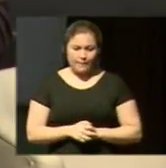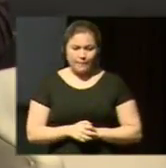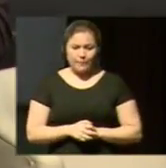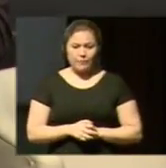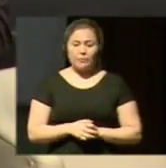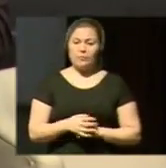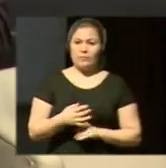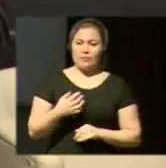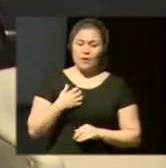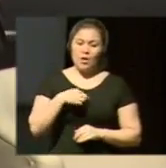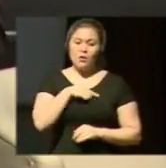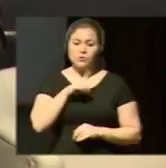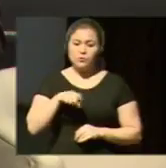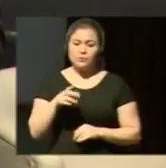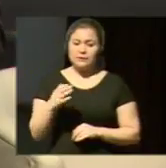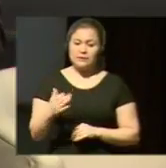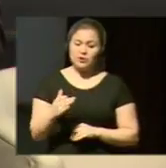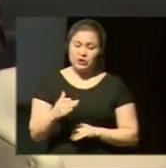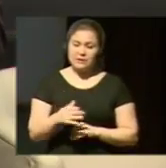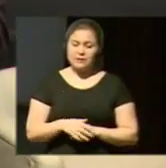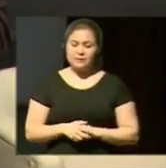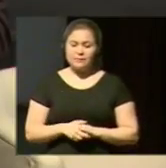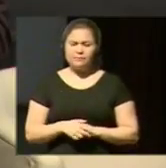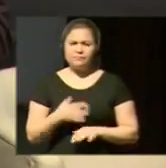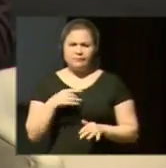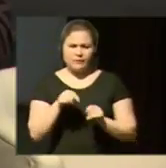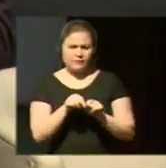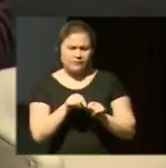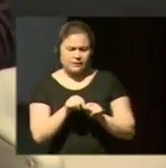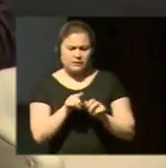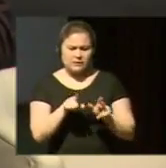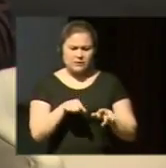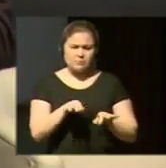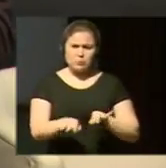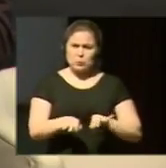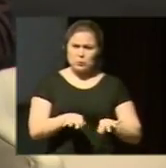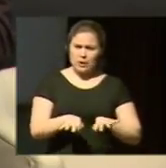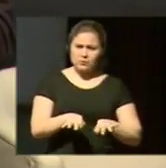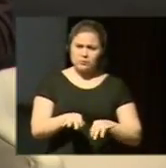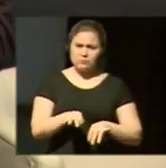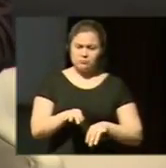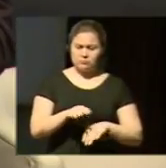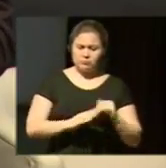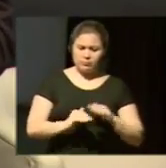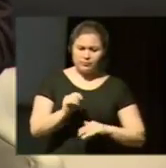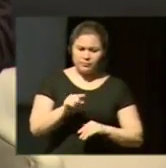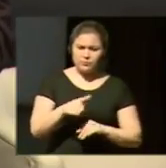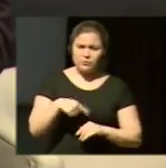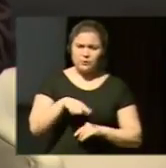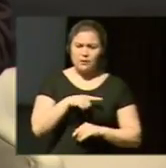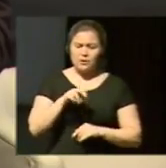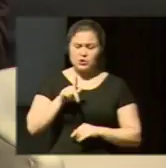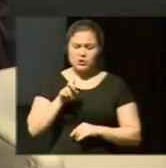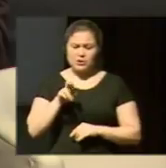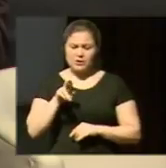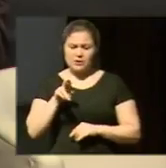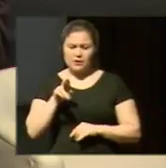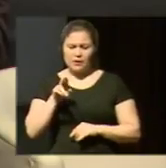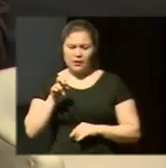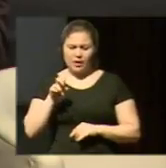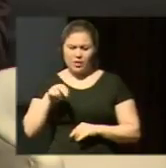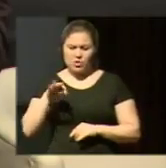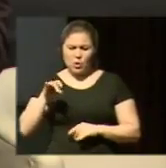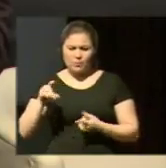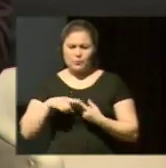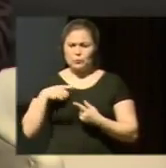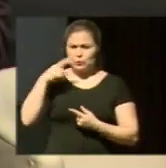Ou seja, nós, como cientistas, fazemos esses projetos aplicados. Nós, gerontólogos, eu sou o curador,